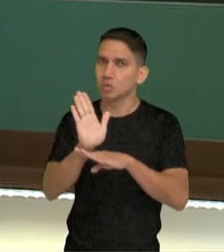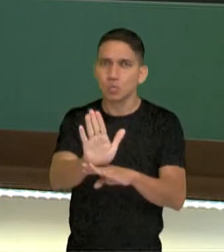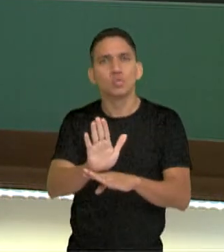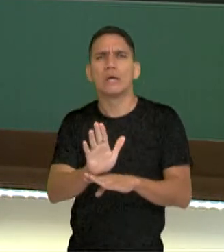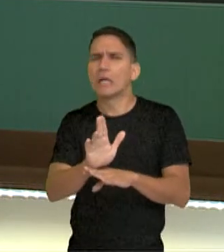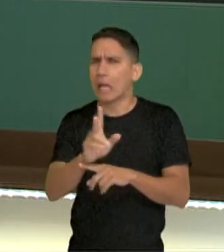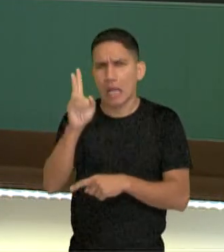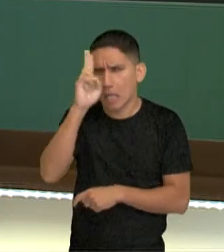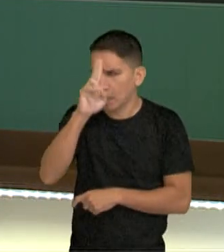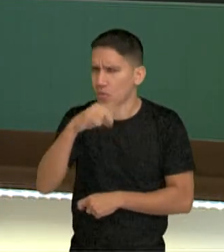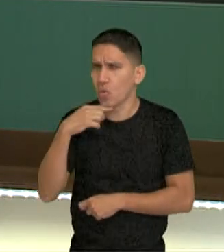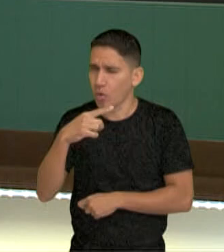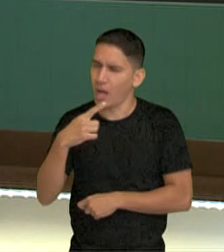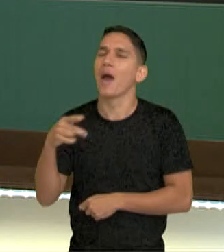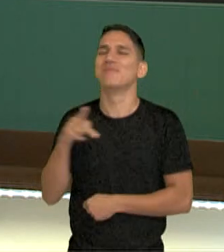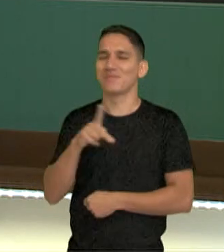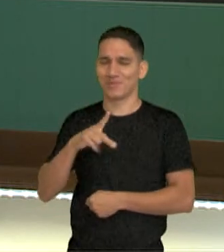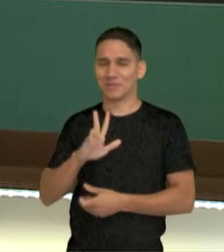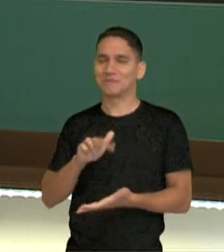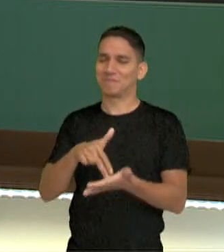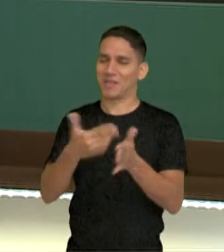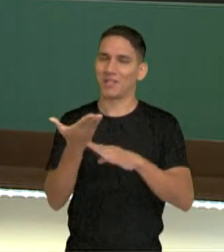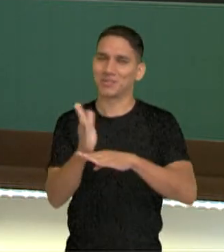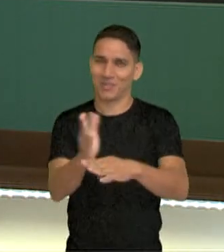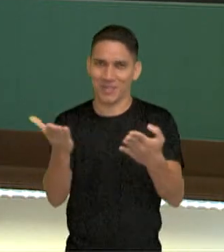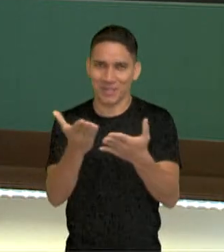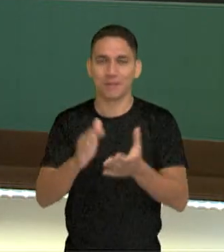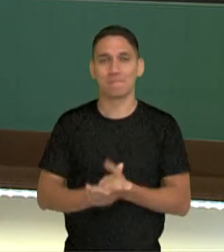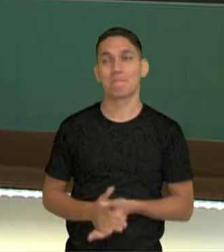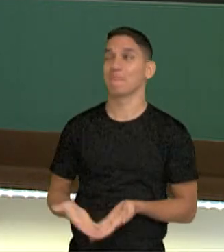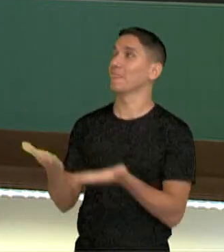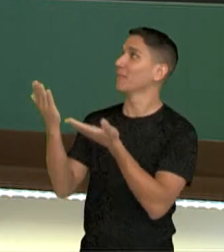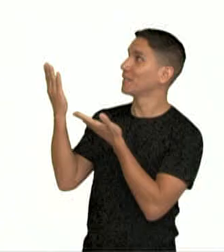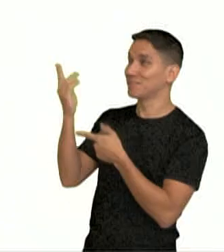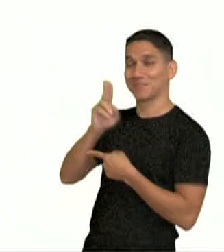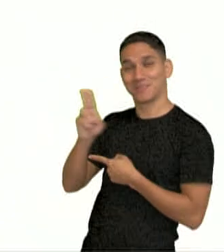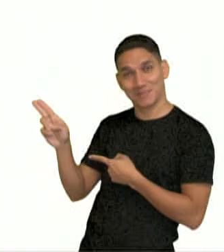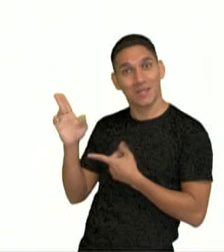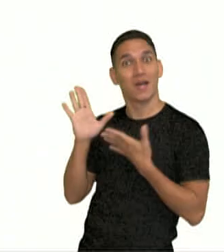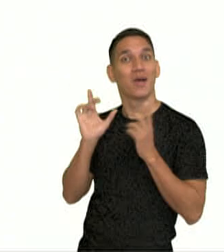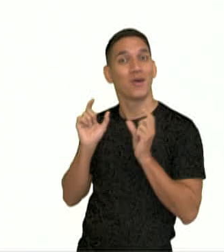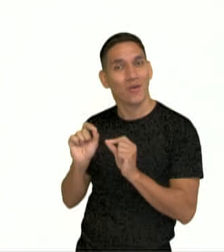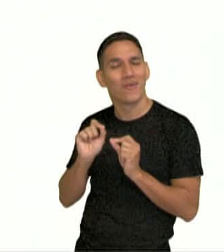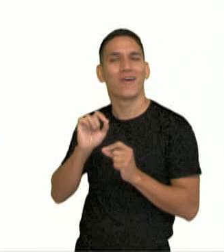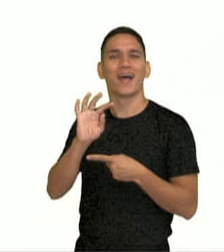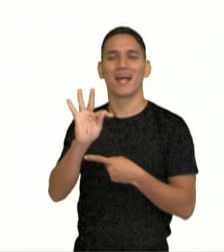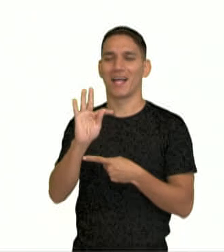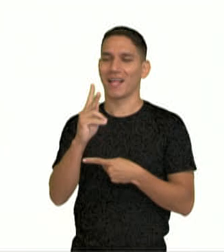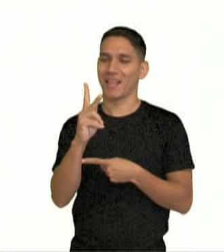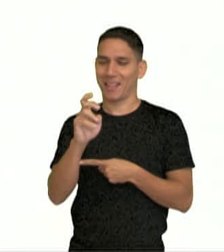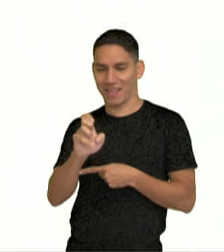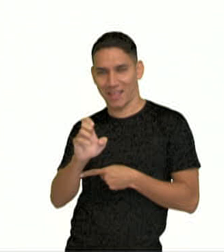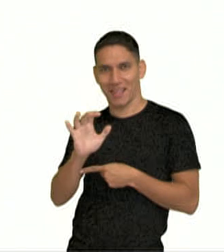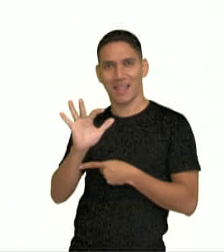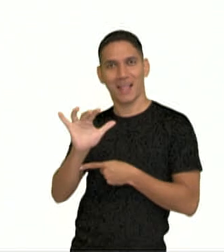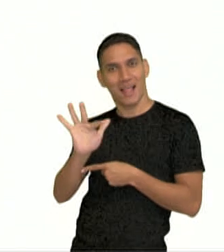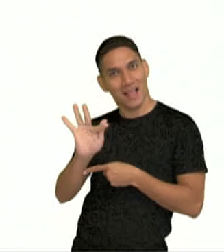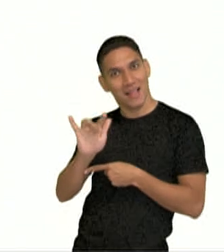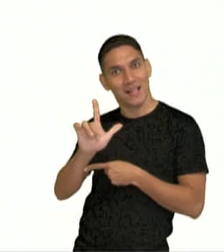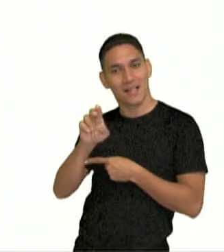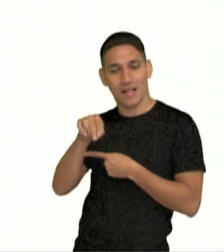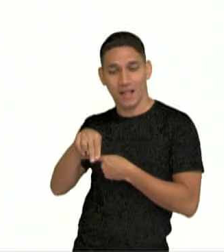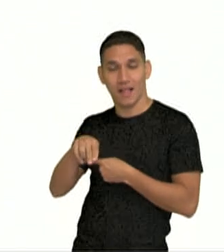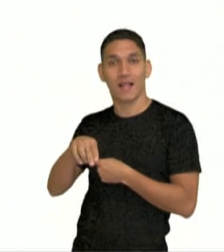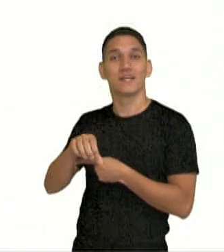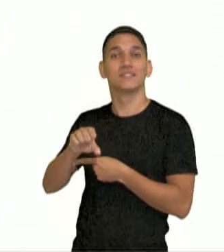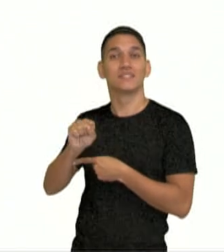conseguiu lembrar, a teacher vai te ajudar agora. Então, nós chamamos de The Flintstones, que é inclusive o